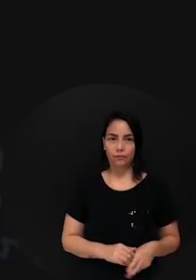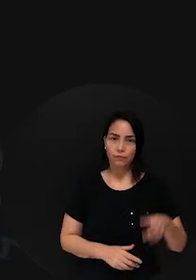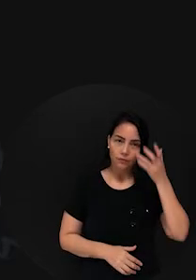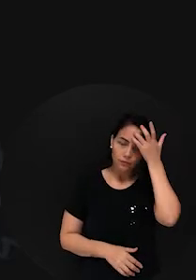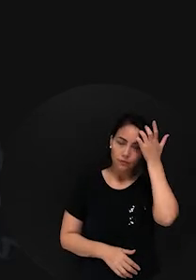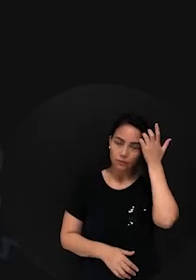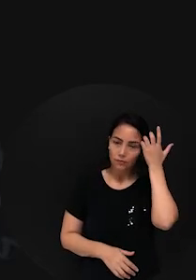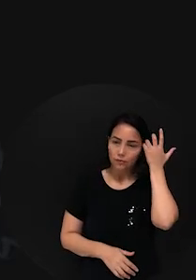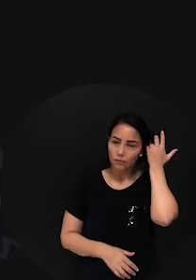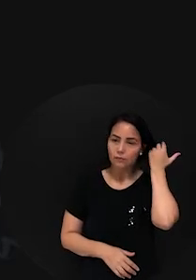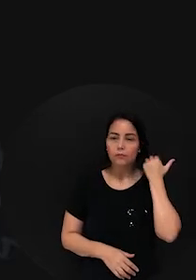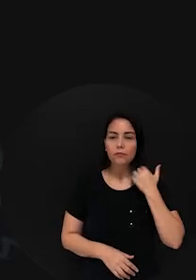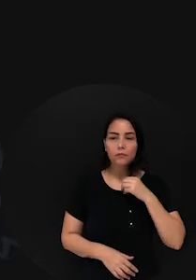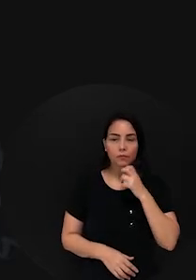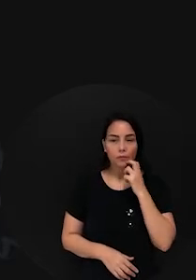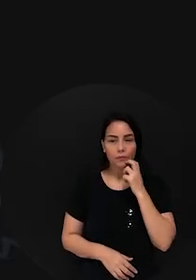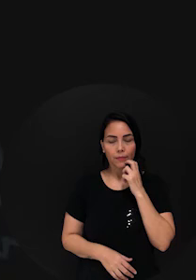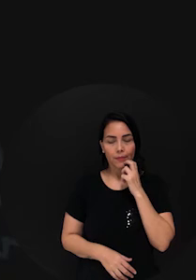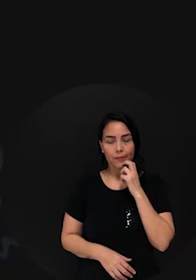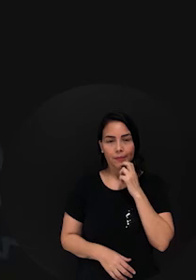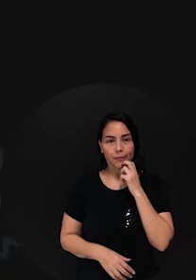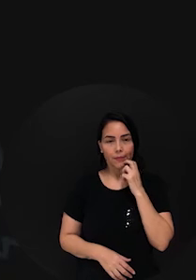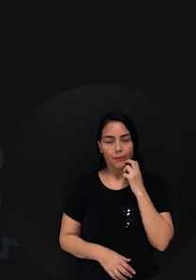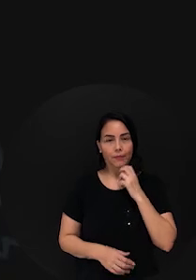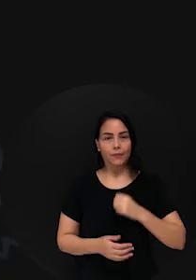Oi, tá travando.